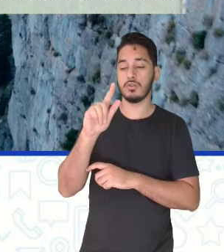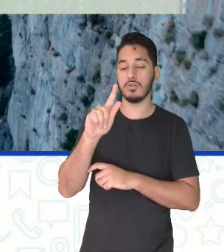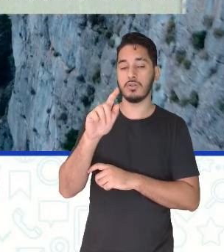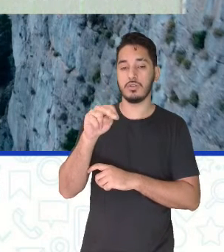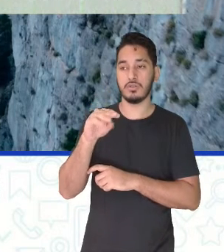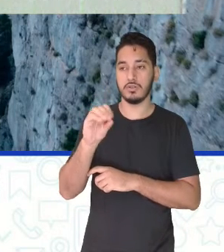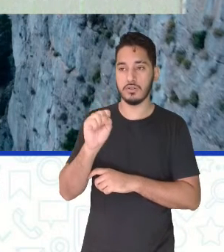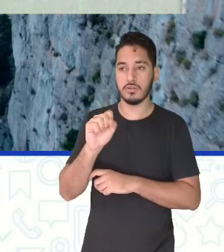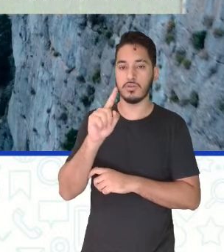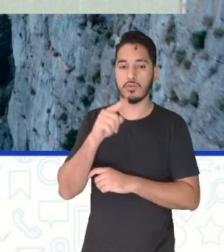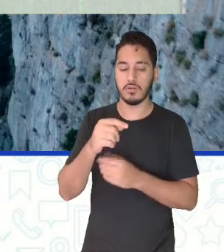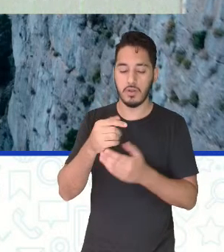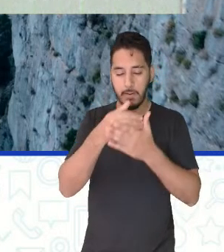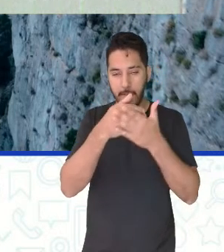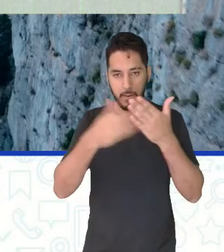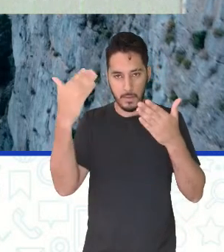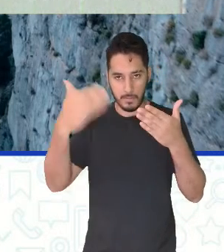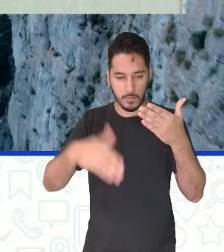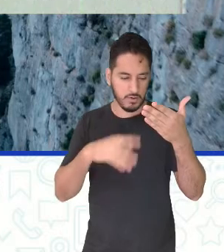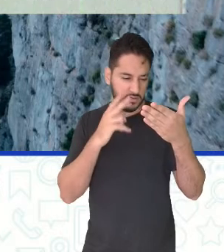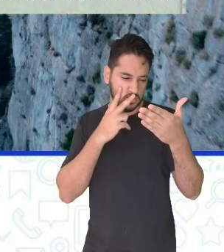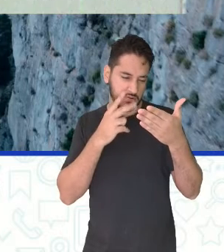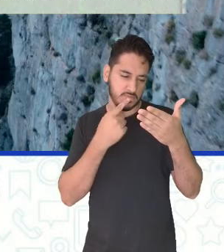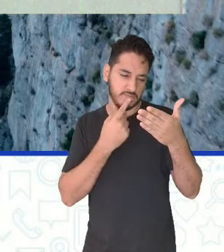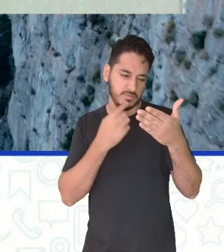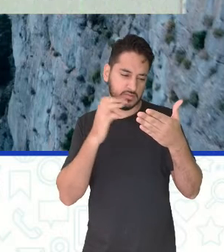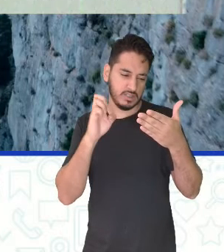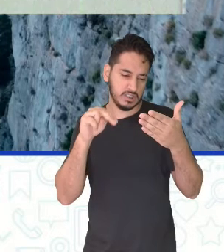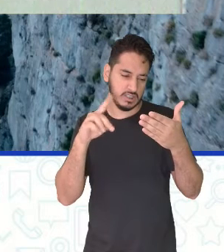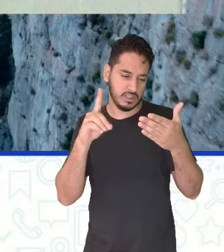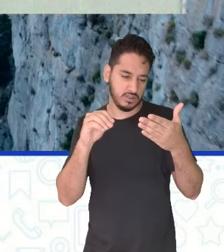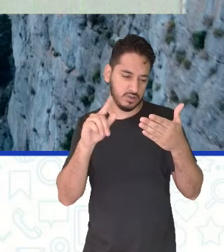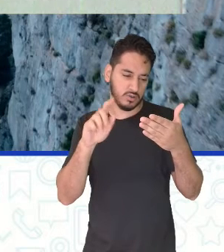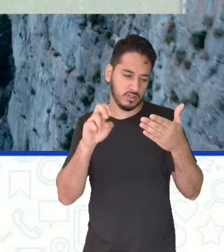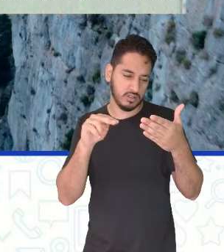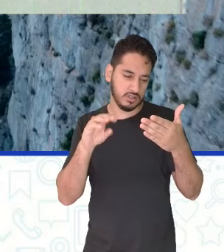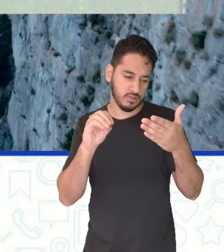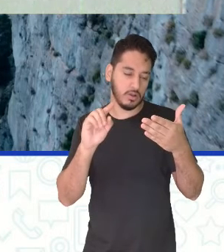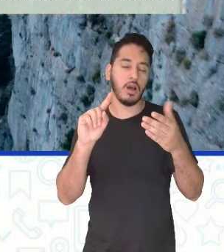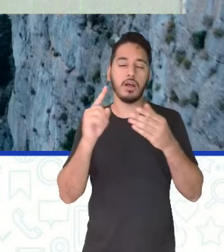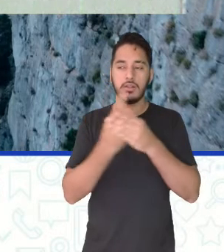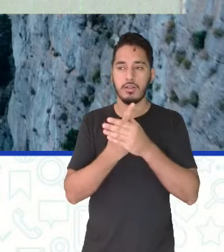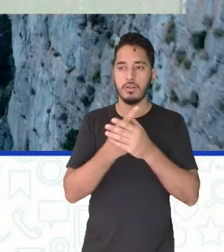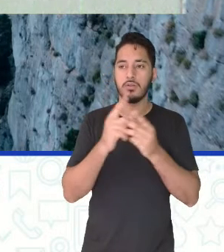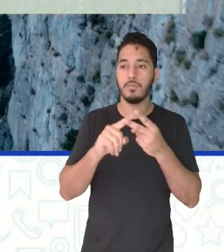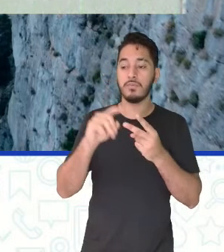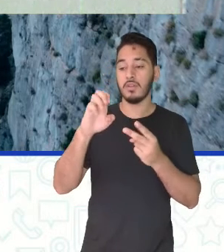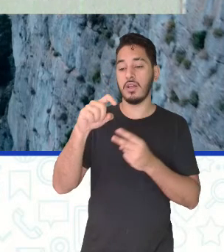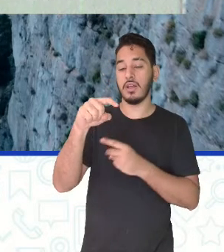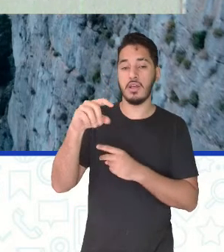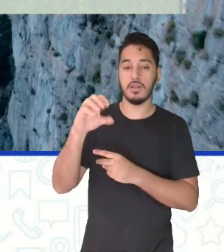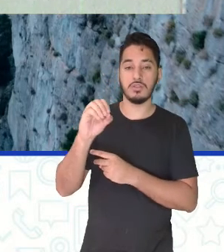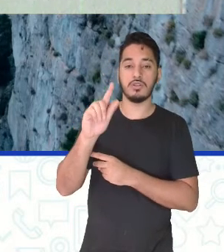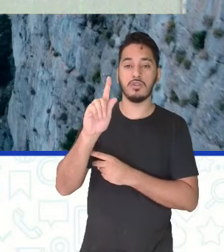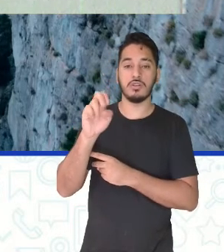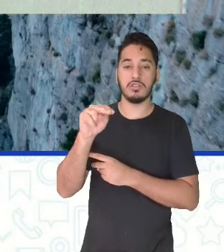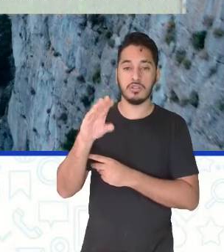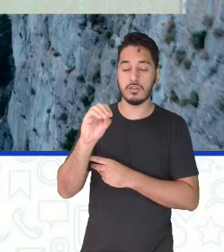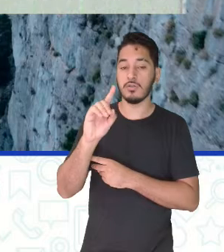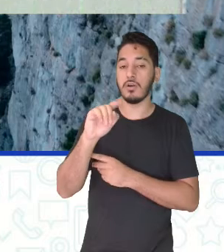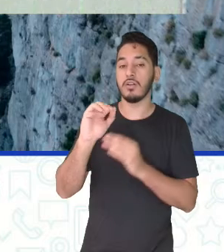exógenos. Então, quando você pegar a sua provinha e ver o nomezinho lá, endógenos, você já sabe que é interno. Quando vê exógenos, você já sabe que